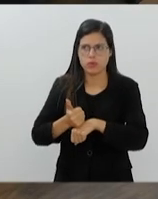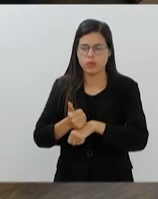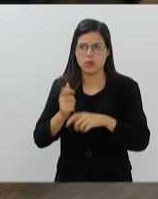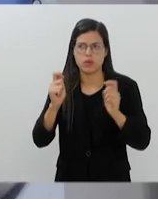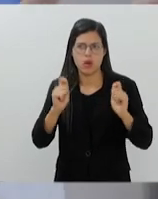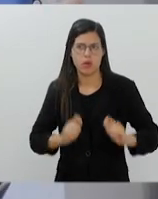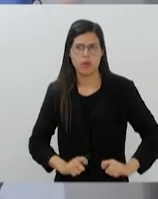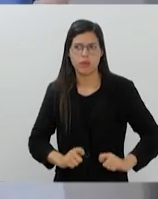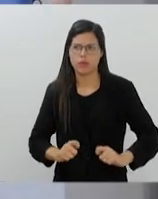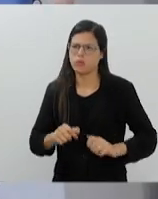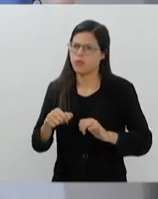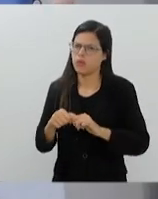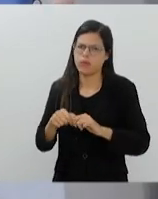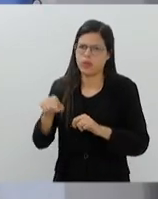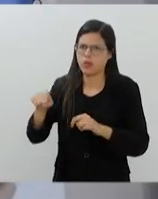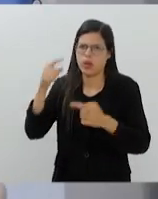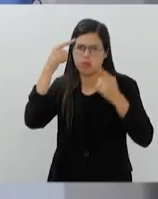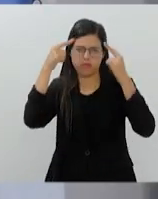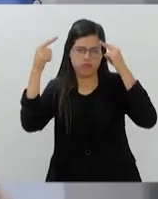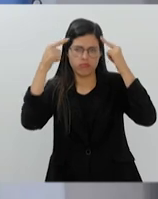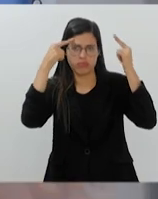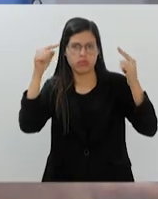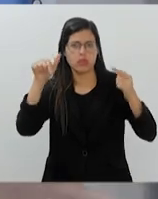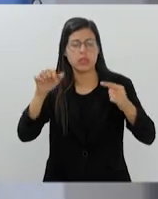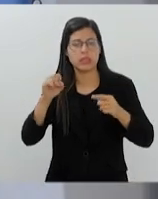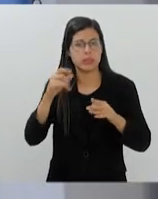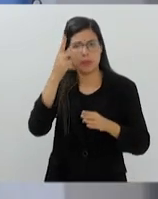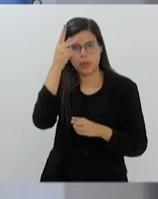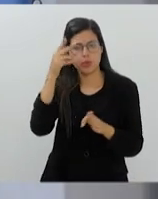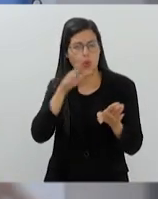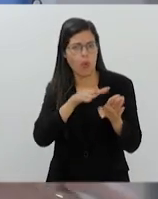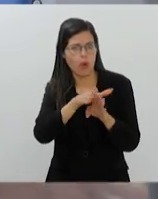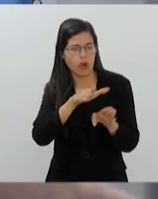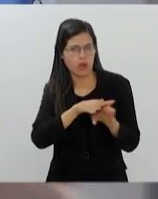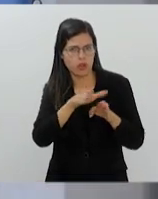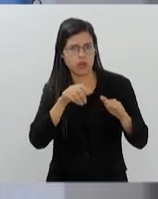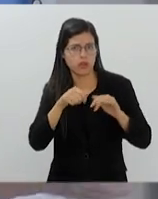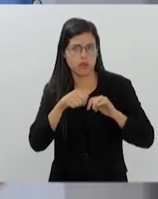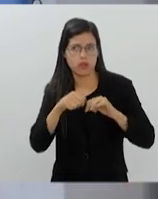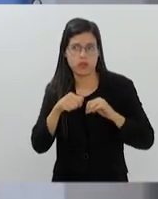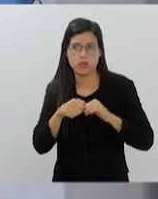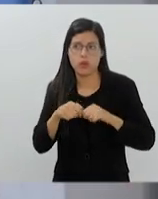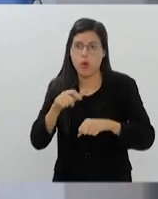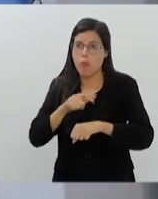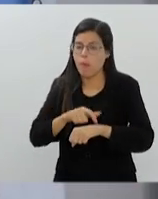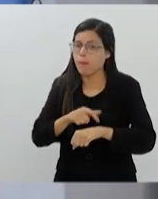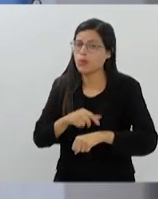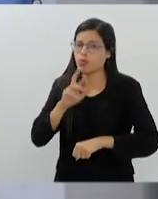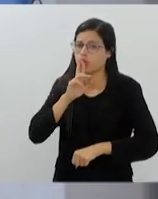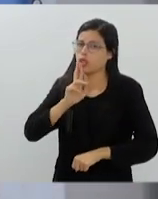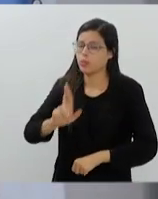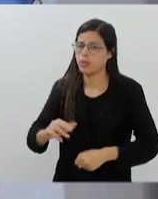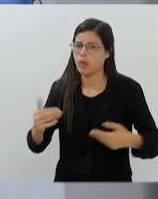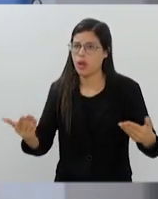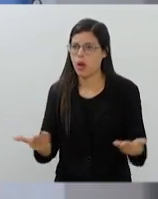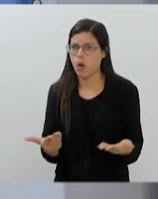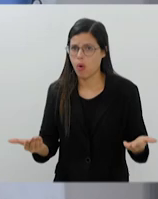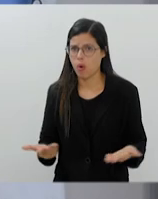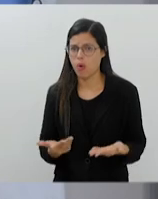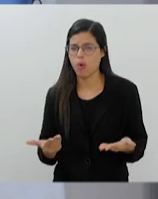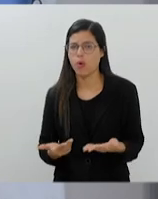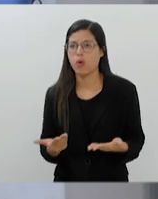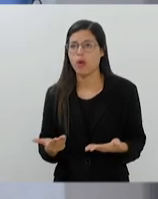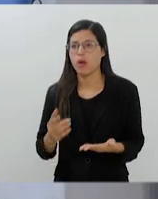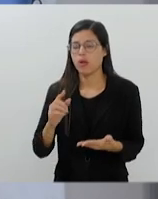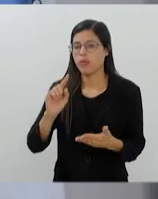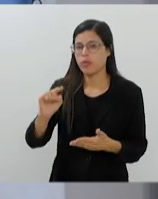fez isso aqui da sua cabeça se tem alguém que tá orientando a senhora a fazer isso o momento da senhora dizer é agora porque senão depois quem vai ser